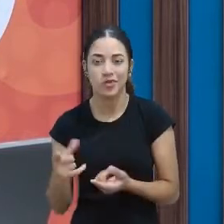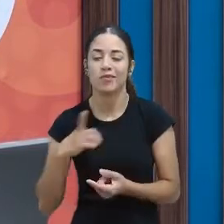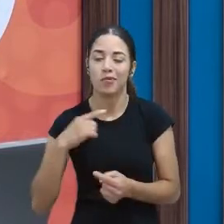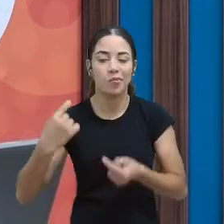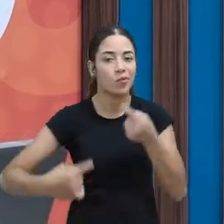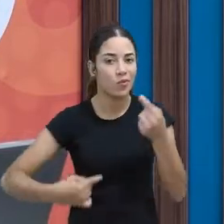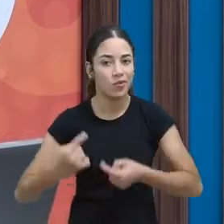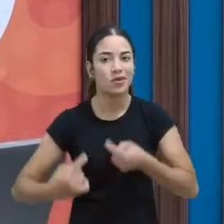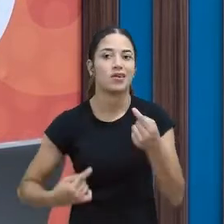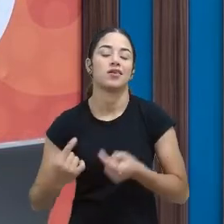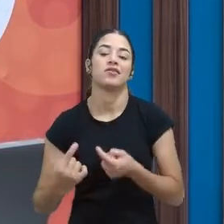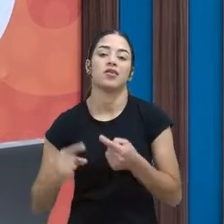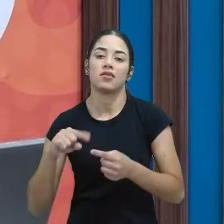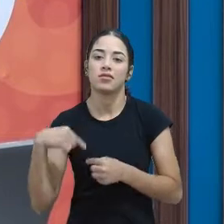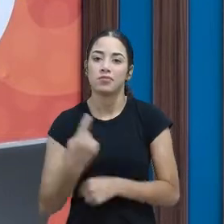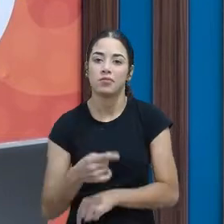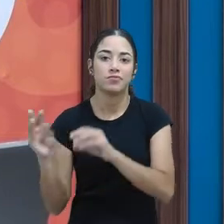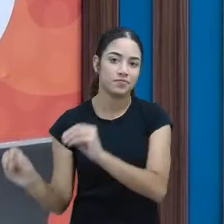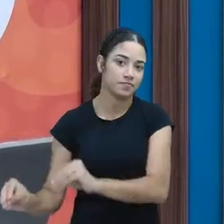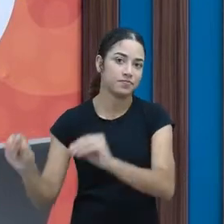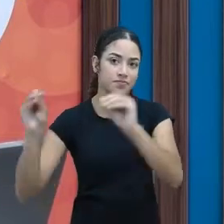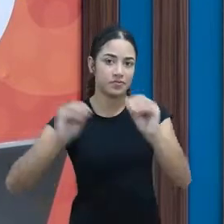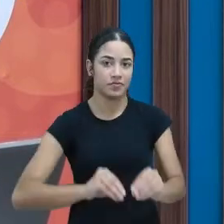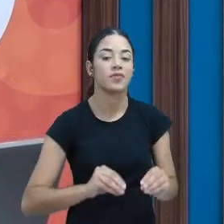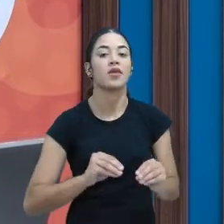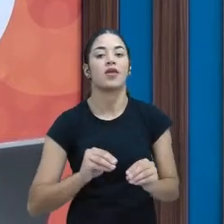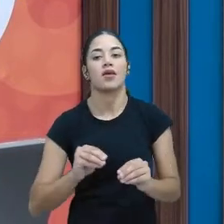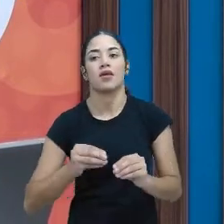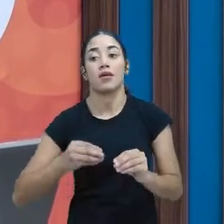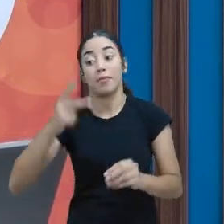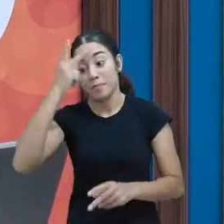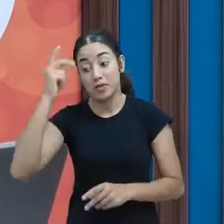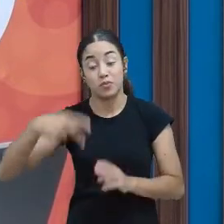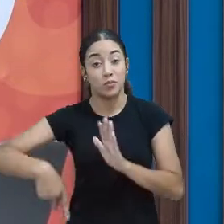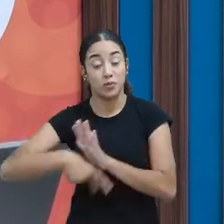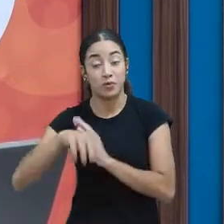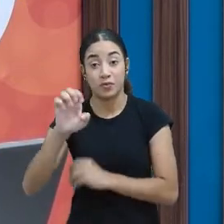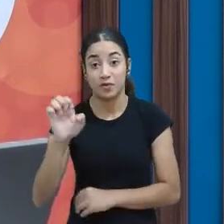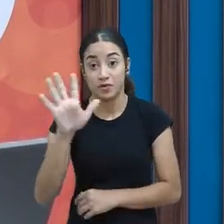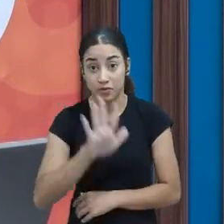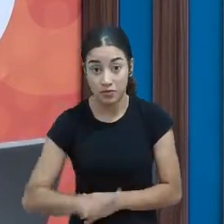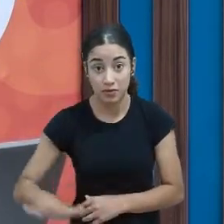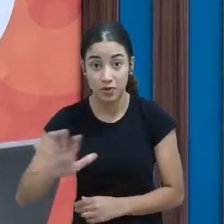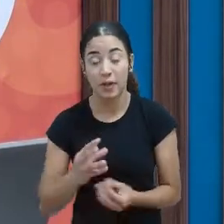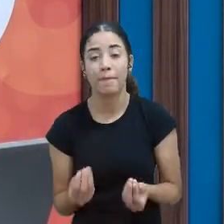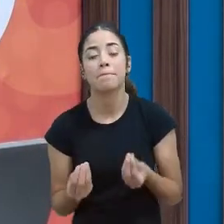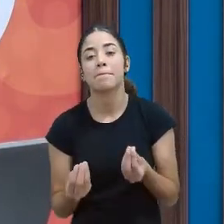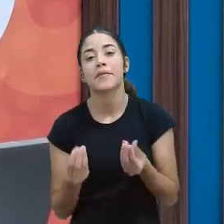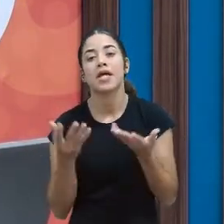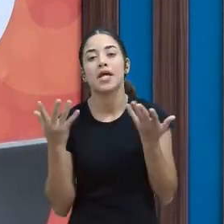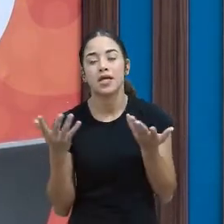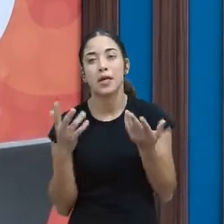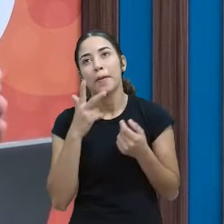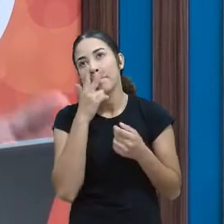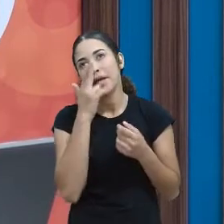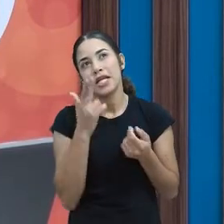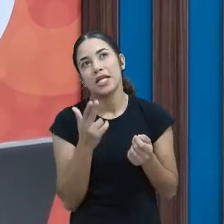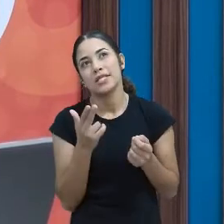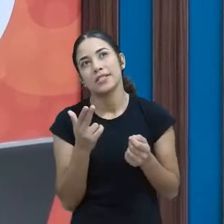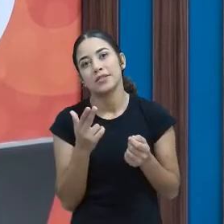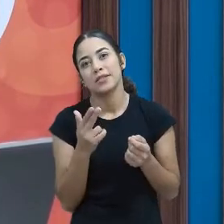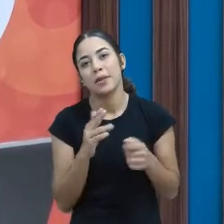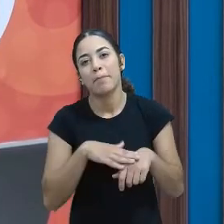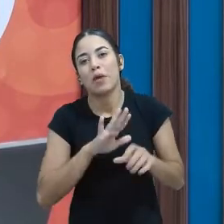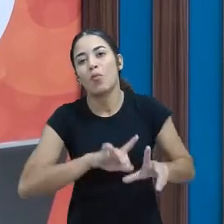quando começou-se a trazer para cá os imigrantes europeus para, entre aspas, embranquecer, né, a nação